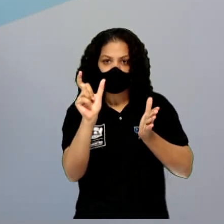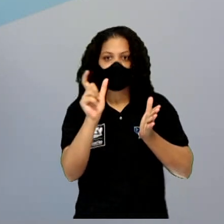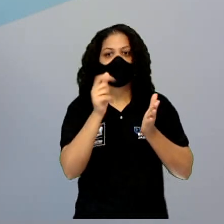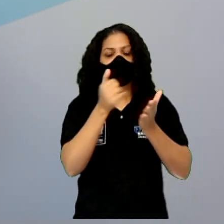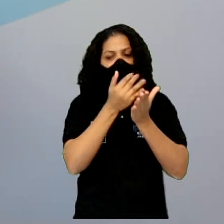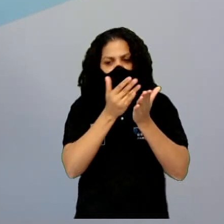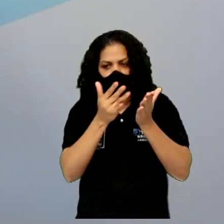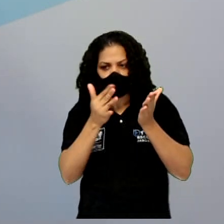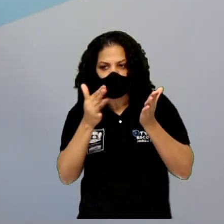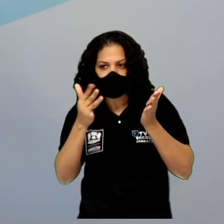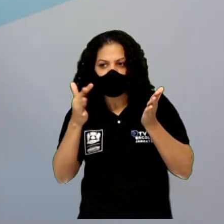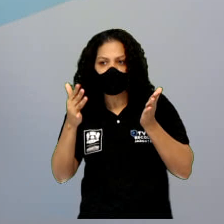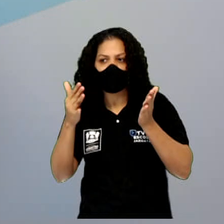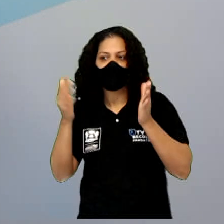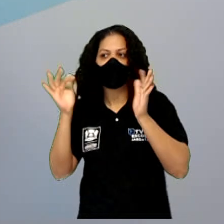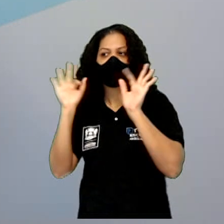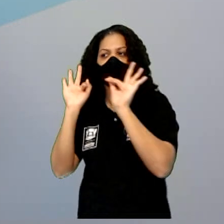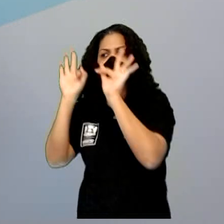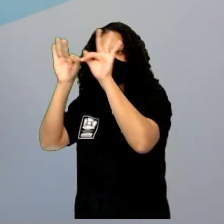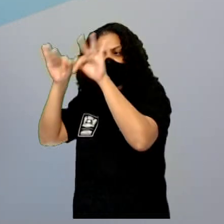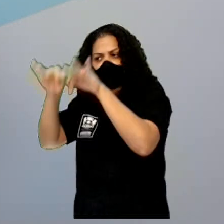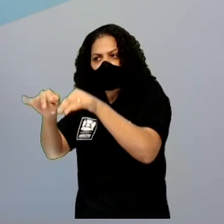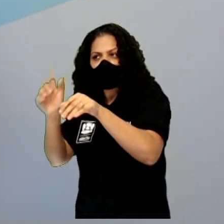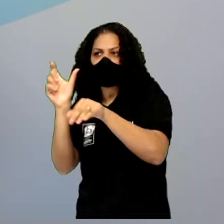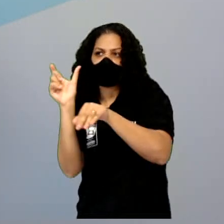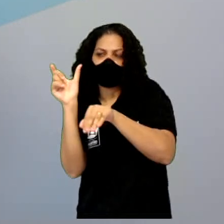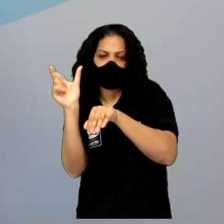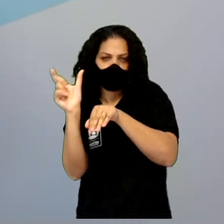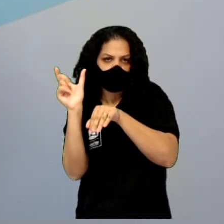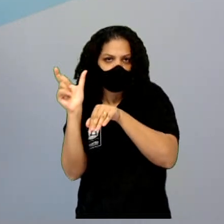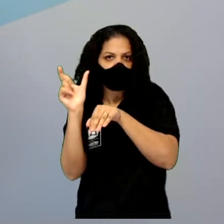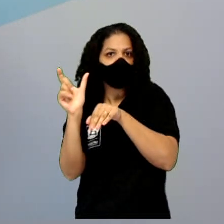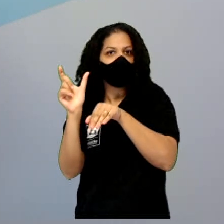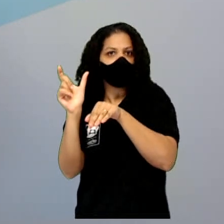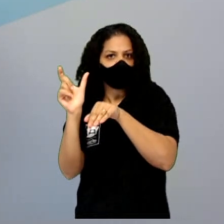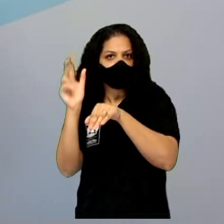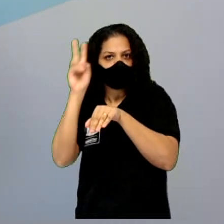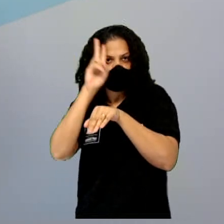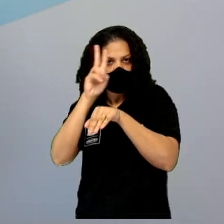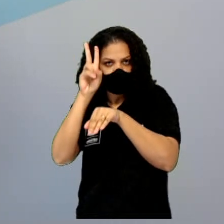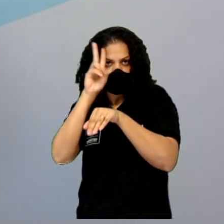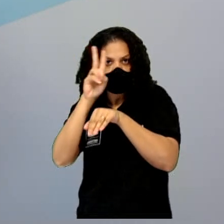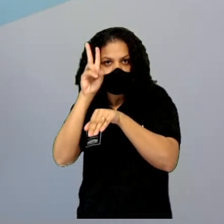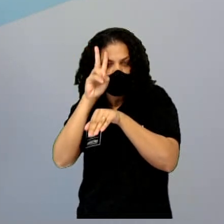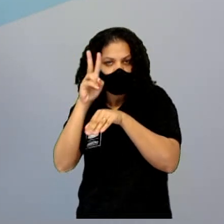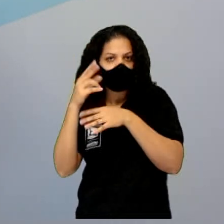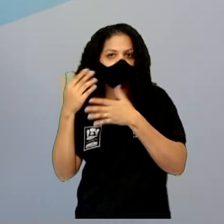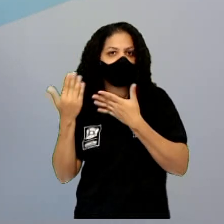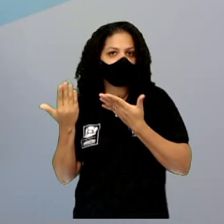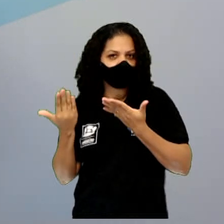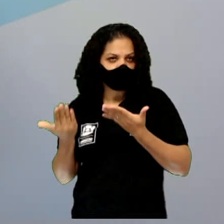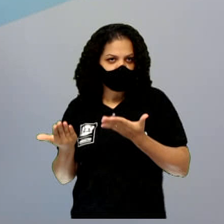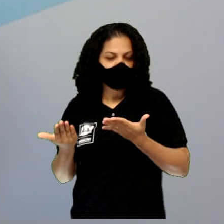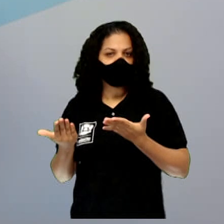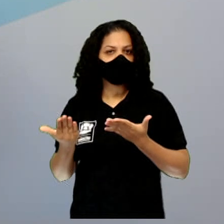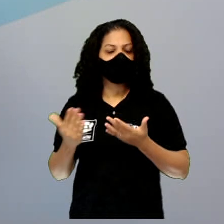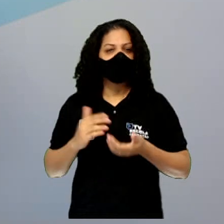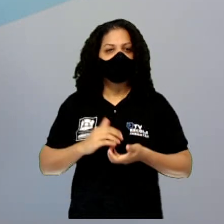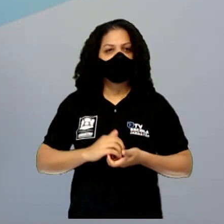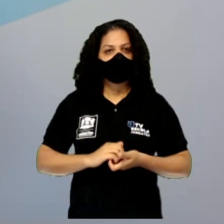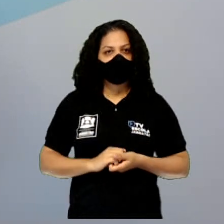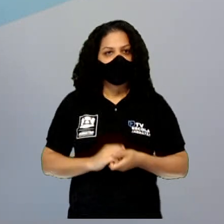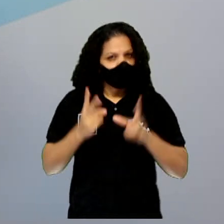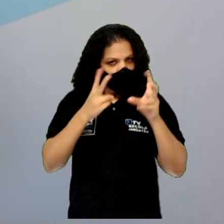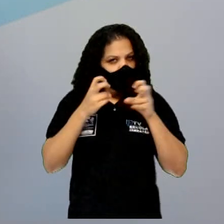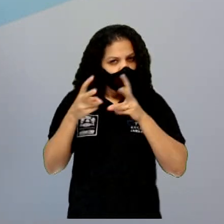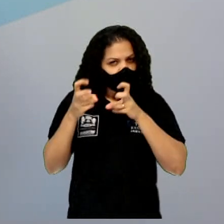quadrinhos, e o fechamento dessa historinha nós encontramos no quarto quadrinho.